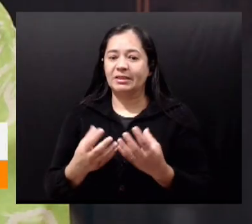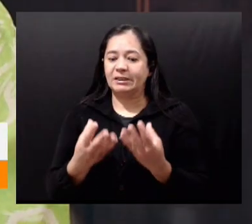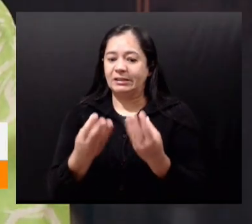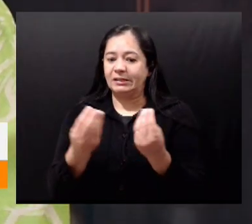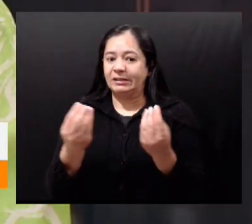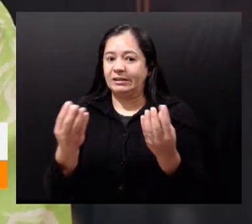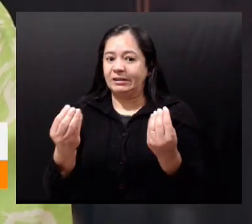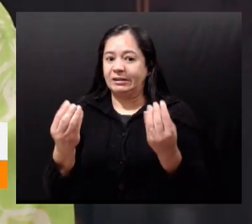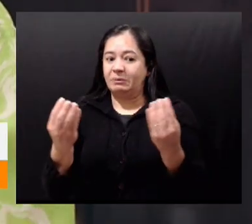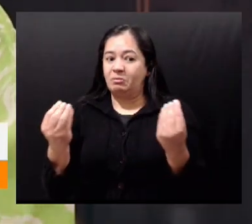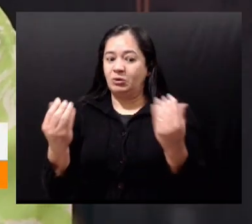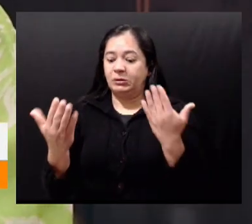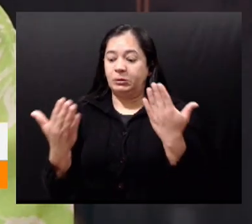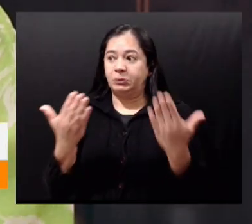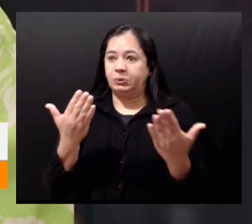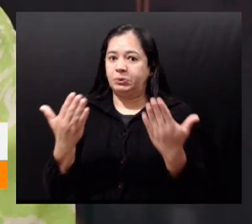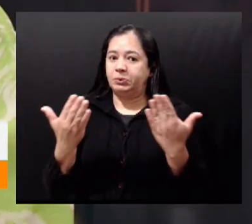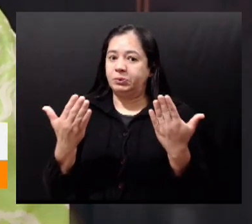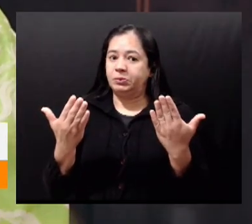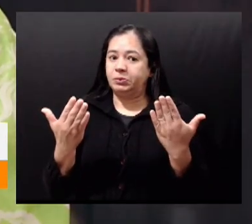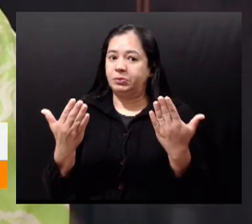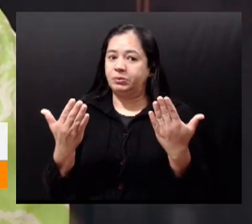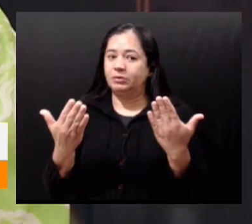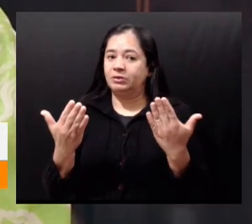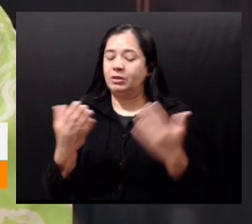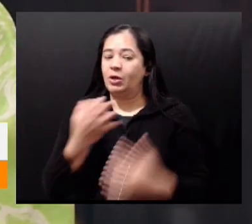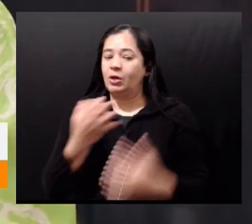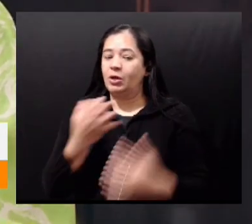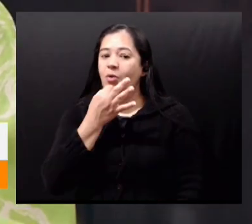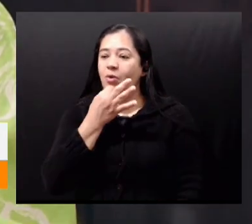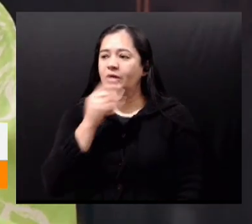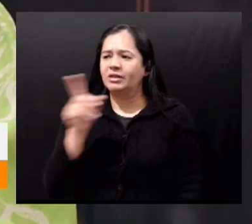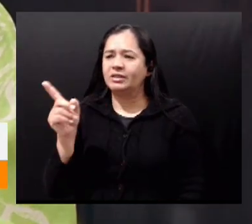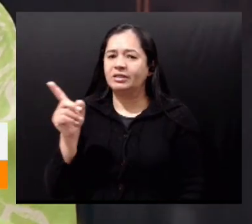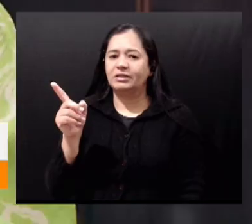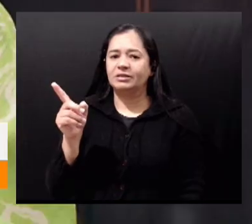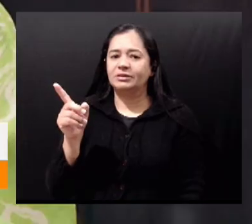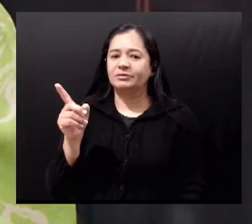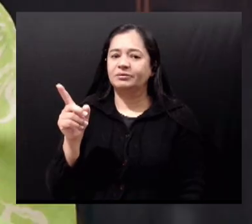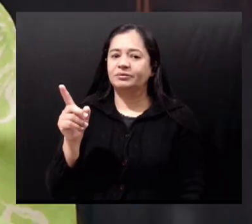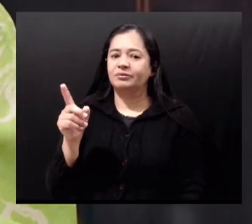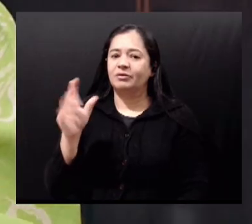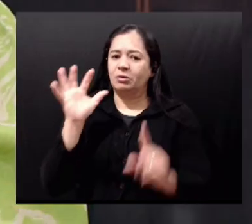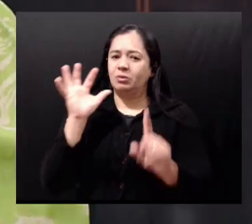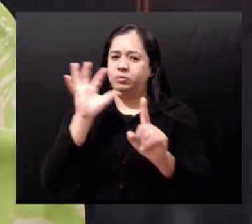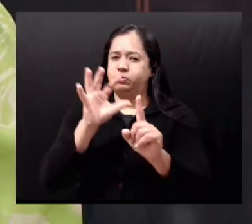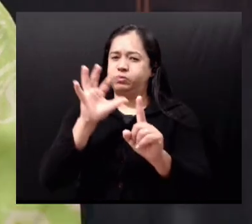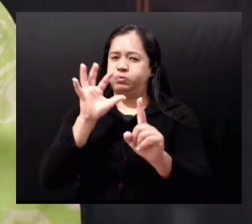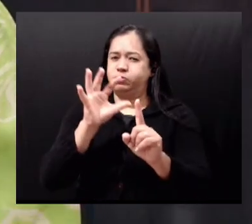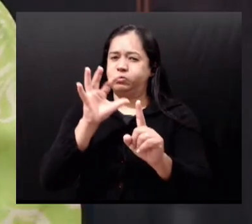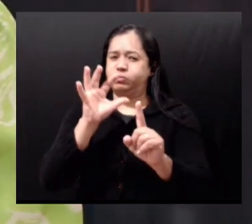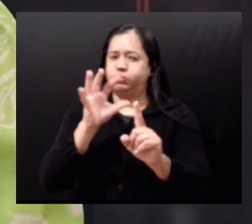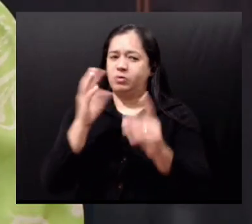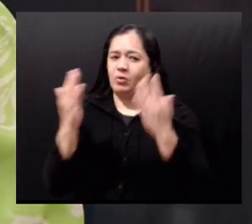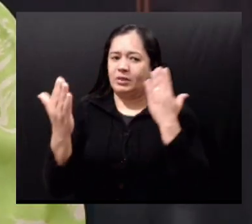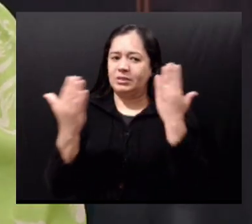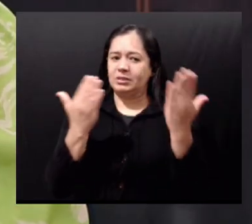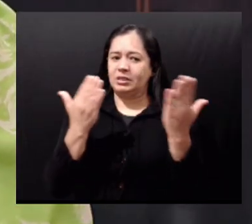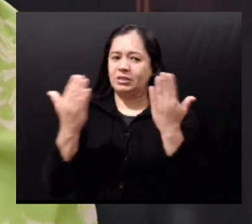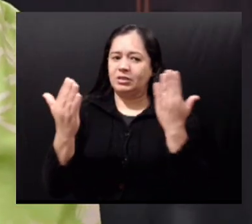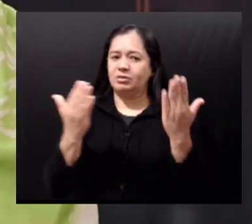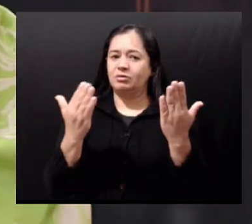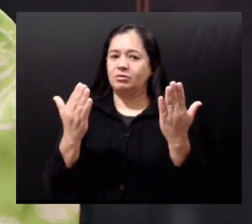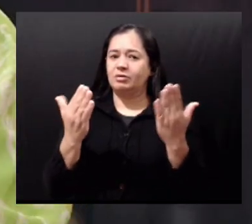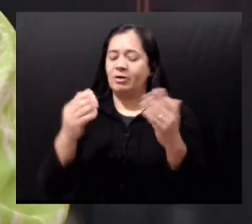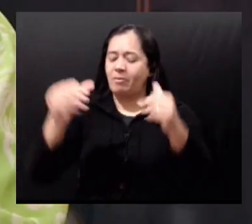comparação, Uhum. eu acho que é Ricardo, né? É, Ricardo, É isso. Ricardo, né, produção? Coloca lá, acho que é Ricardo sim. Vamos lá. É o É o pior. Ricardo